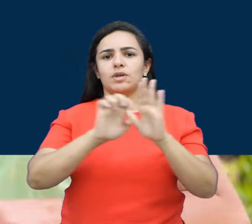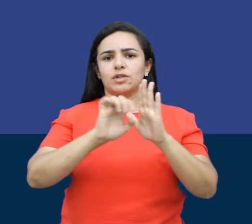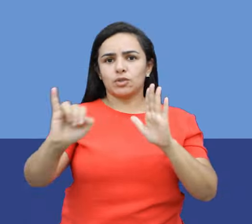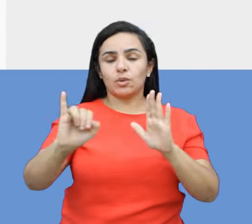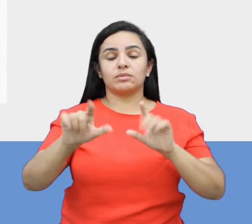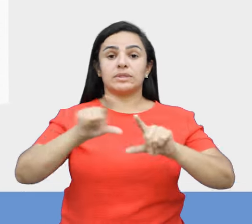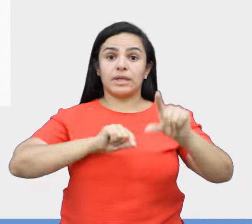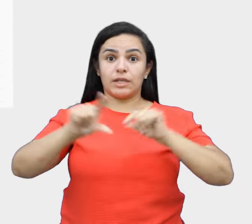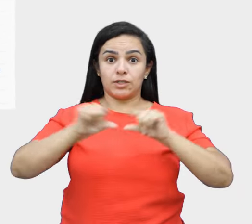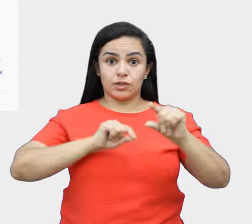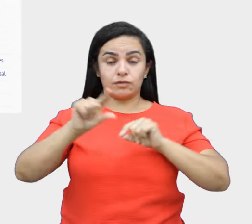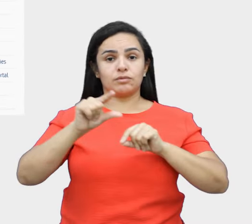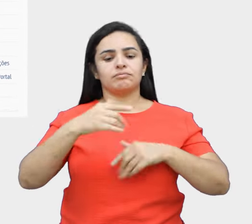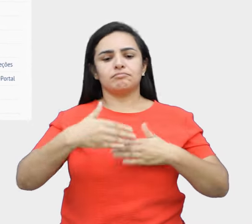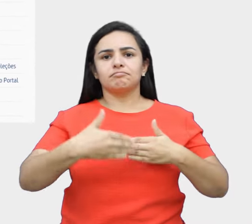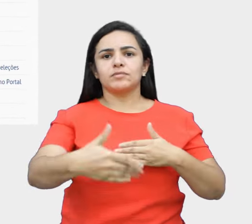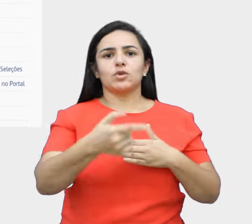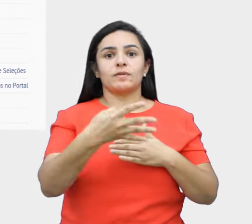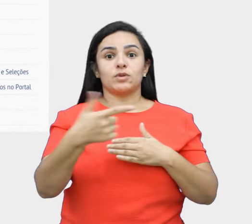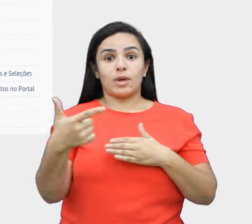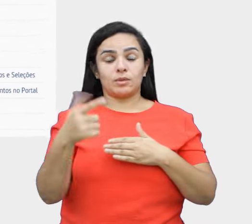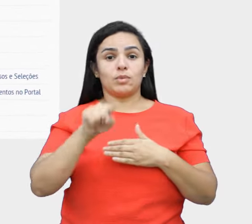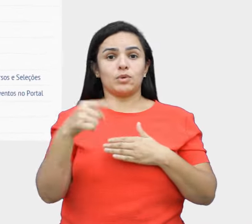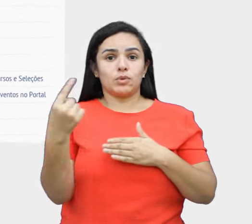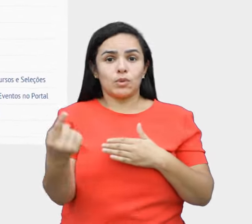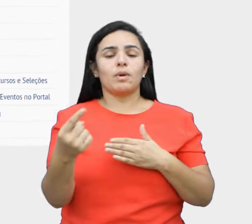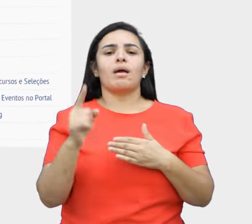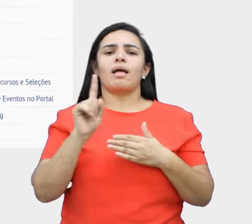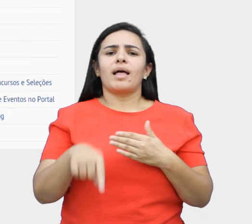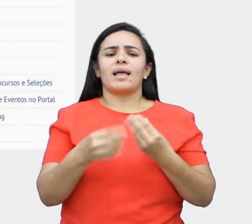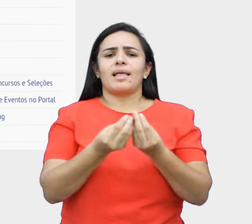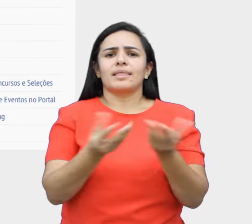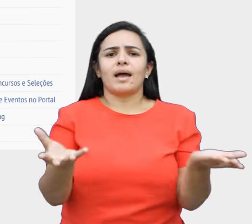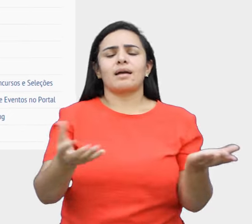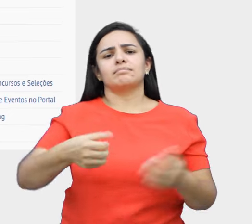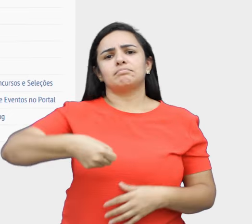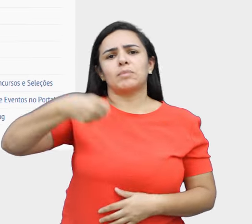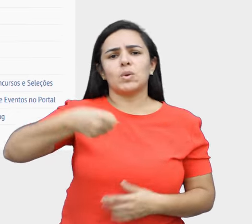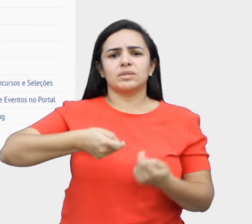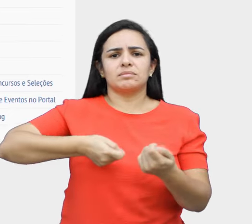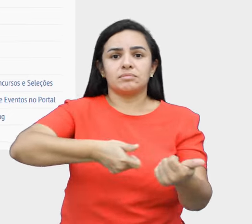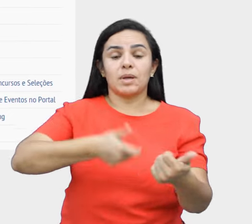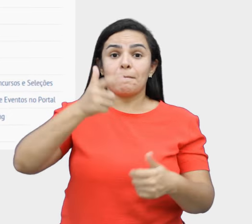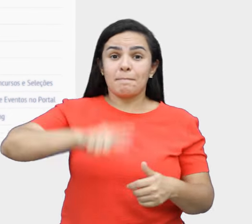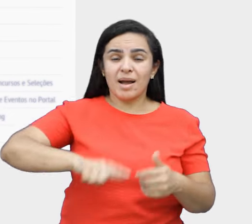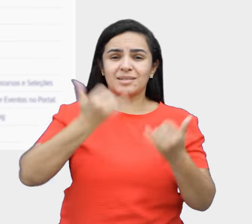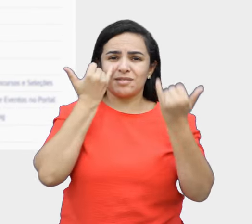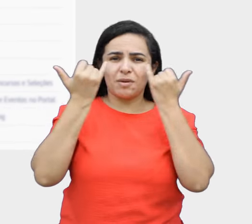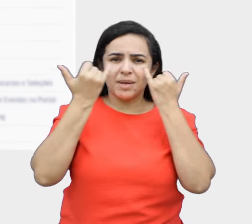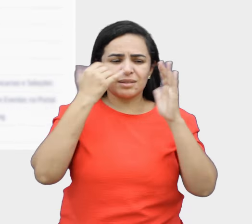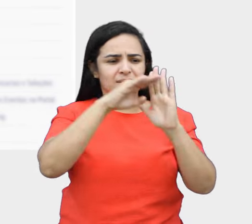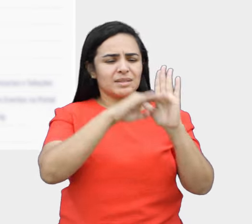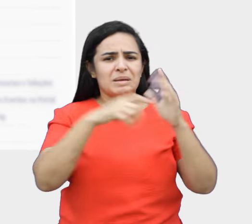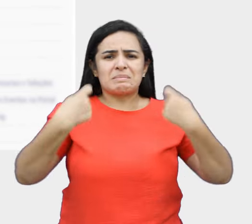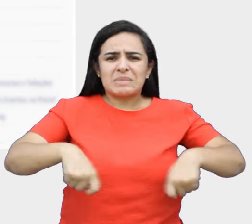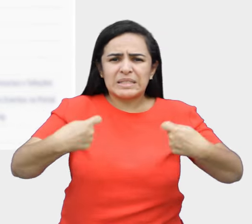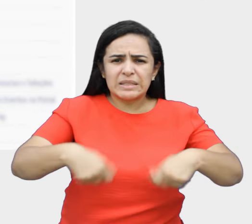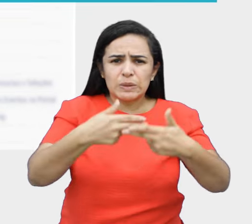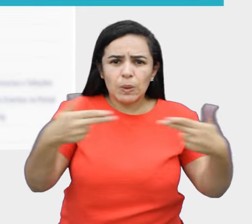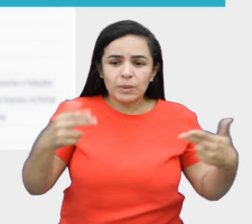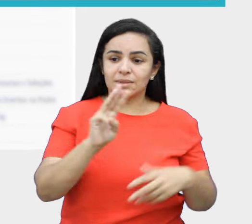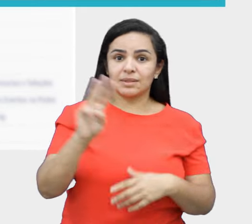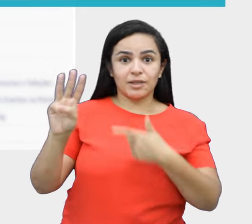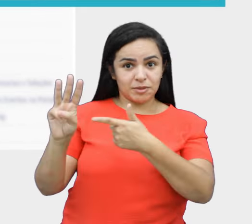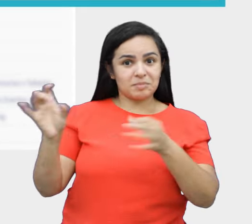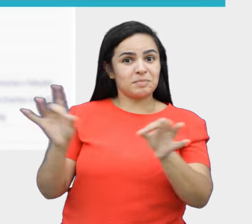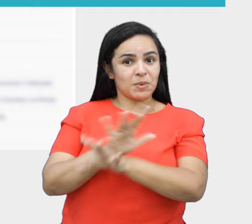Processo Seletivo Unificado 2024.1 para concessão de vários auxílios e bolsas. Você vai encontrar todas as informações e o que é preciso para concorrer